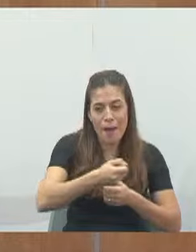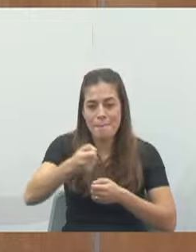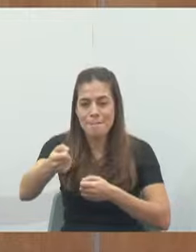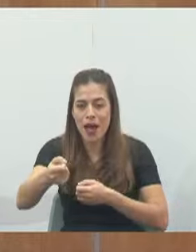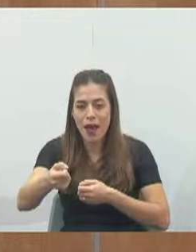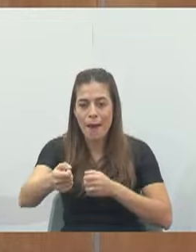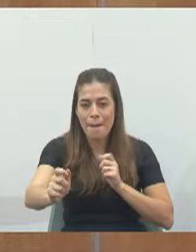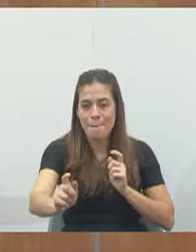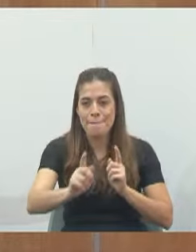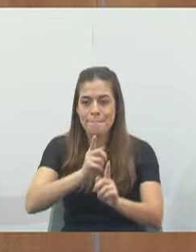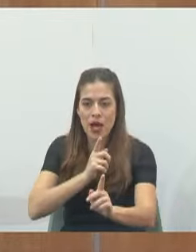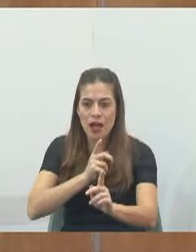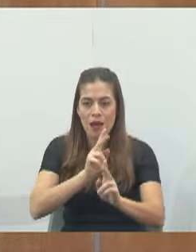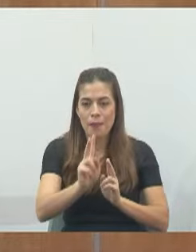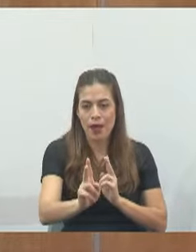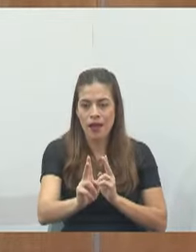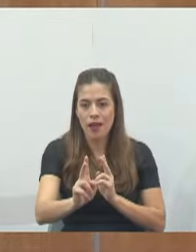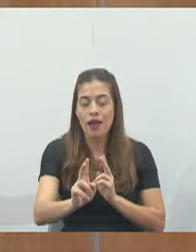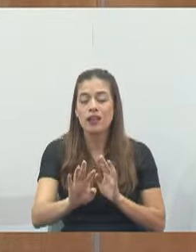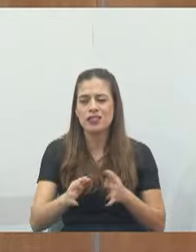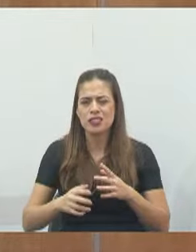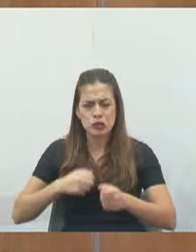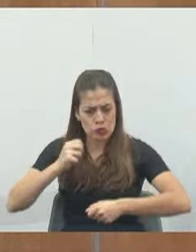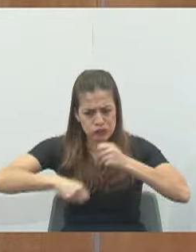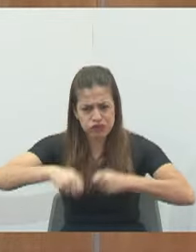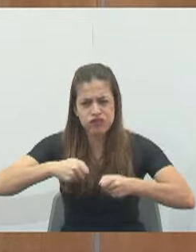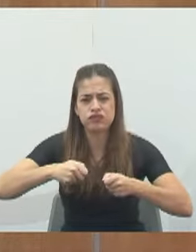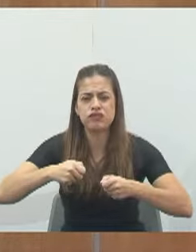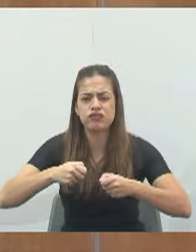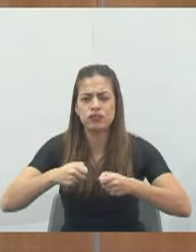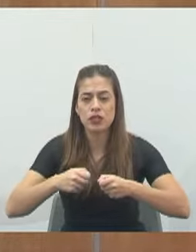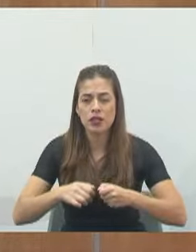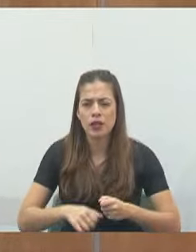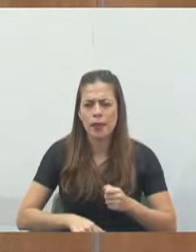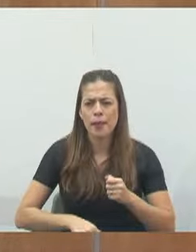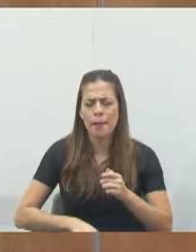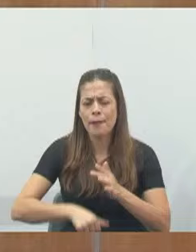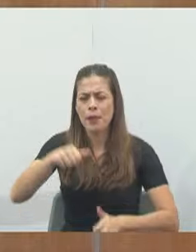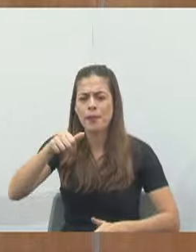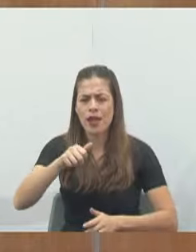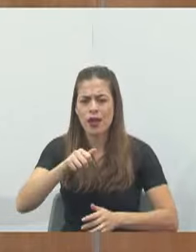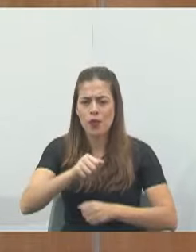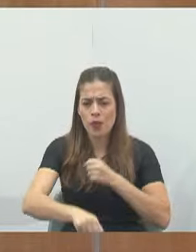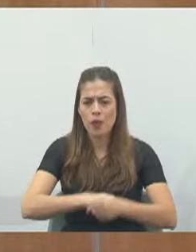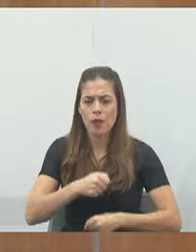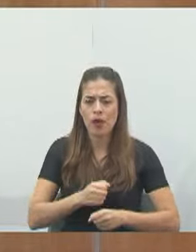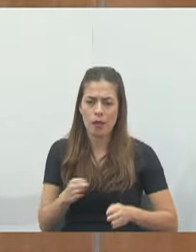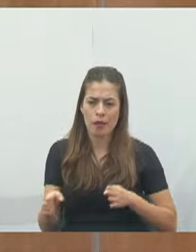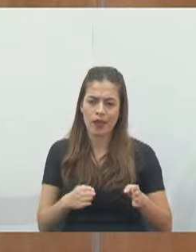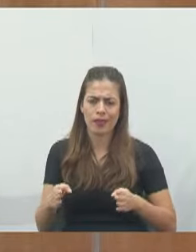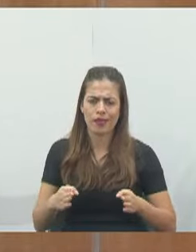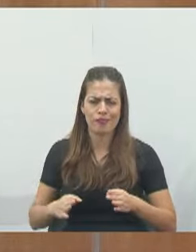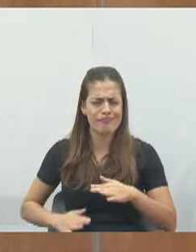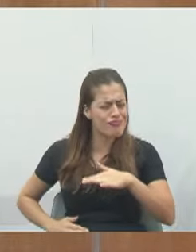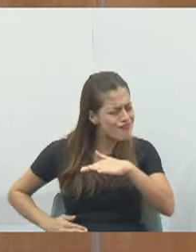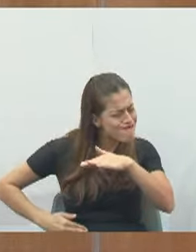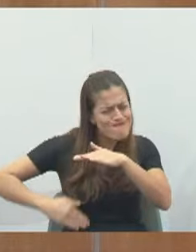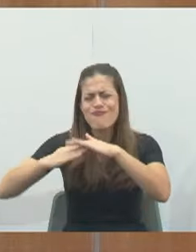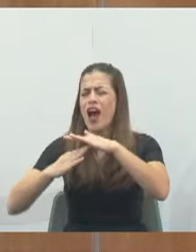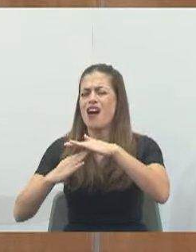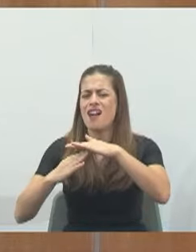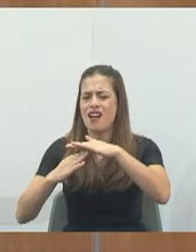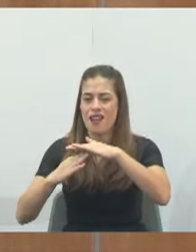um sprint e correr muito. Eu fiz o meu máximo naquele primeiro ano de mandato. O máximo.